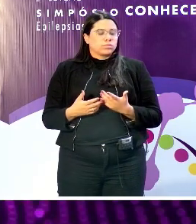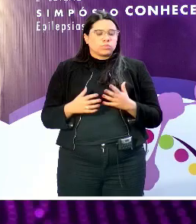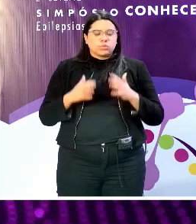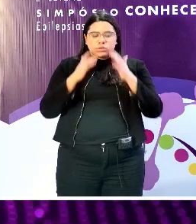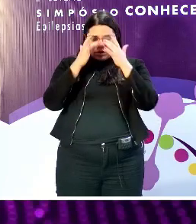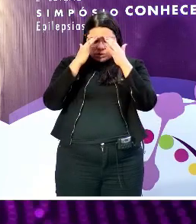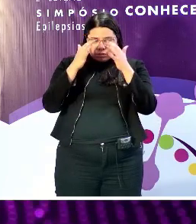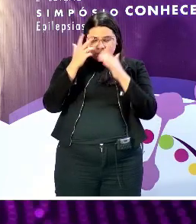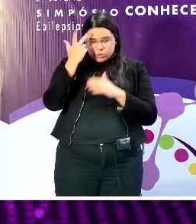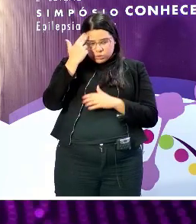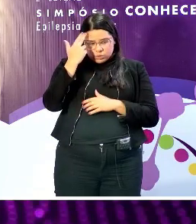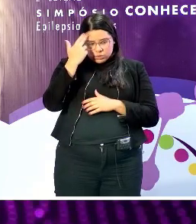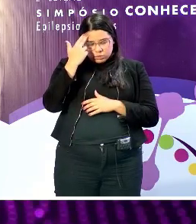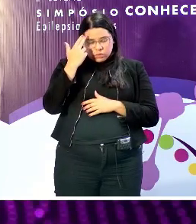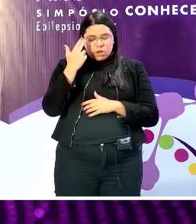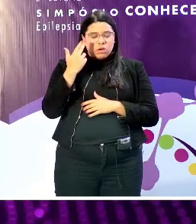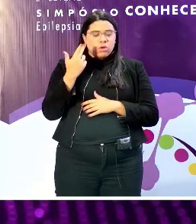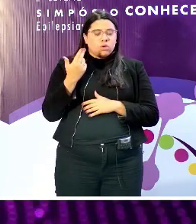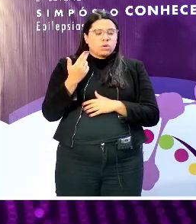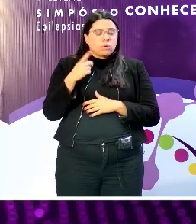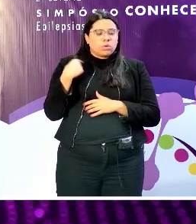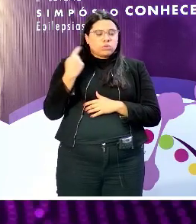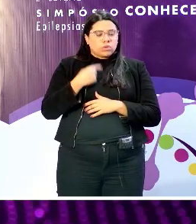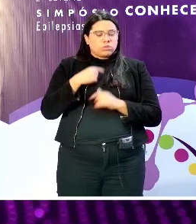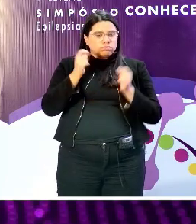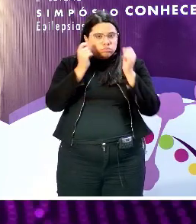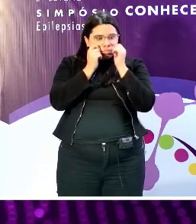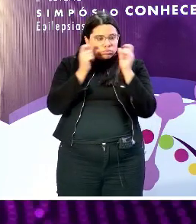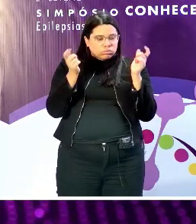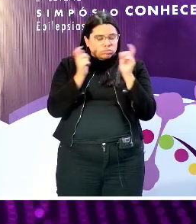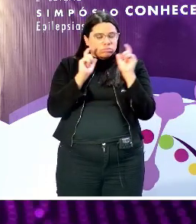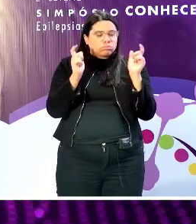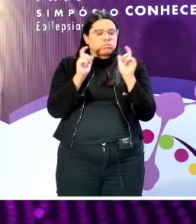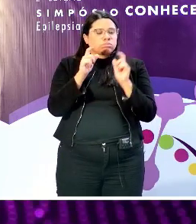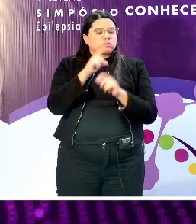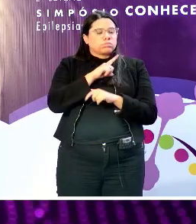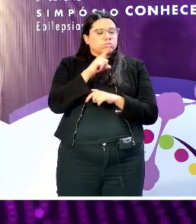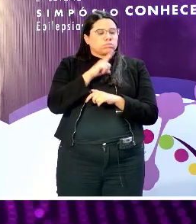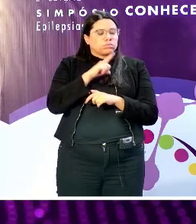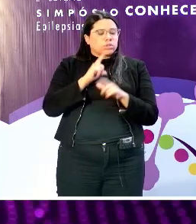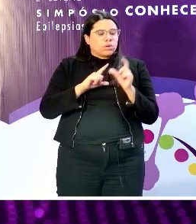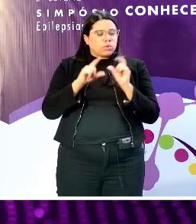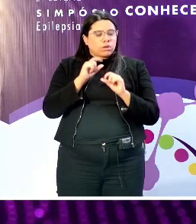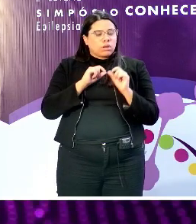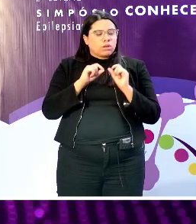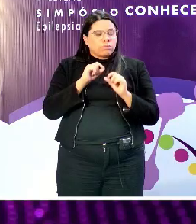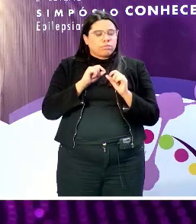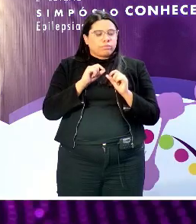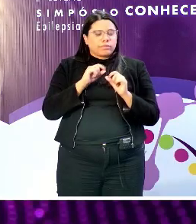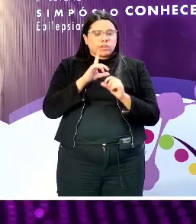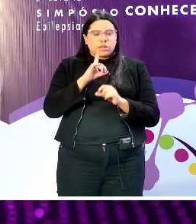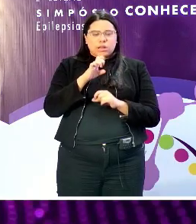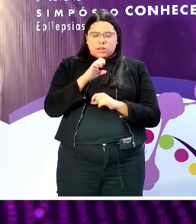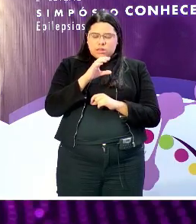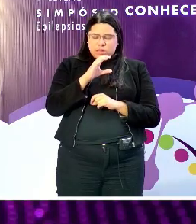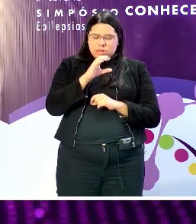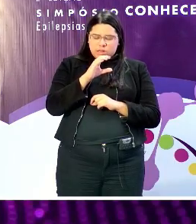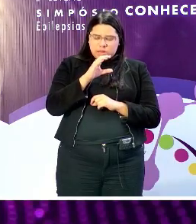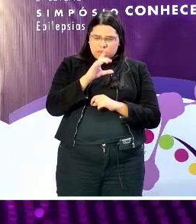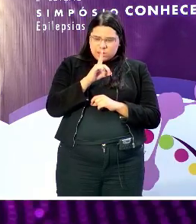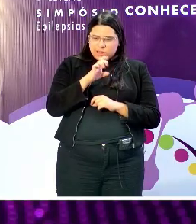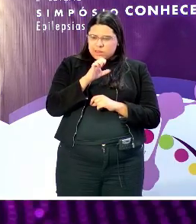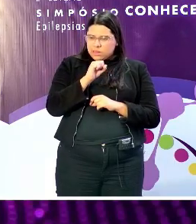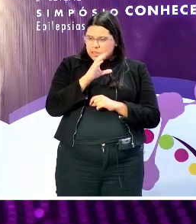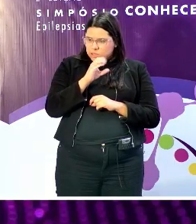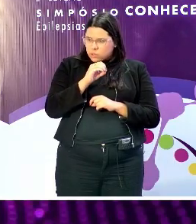está típico, quando a gente está acordado, a gente está num sistema desincronizado. A gente tem muitos estímulos. A